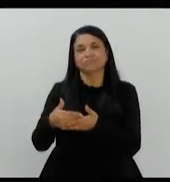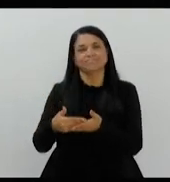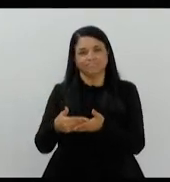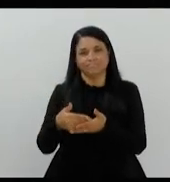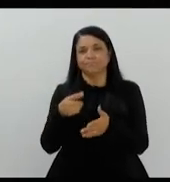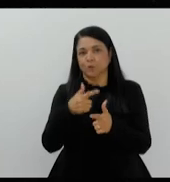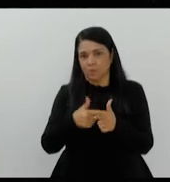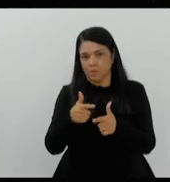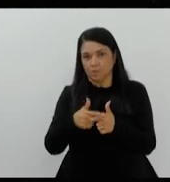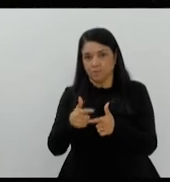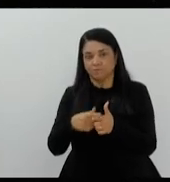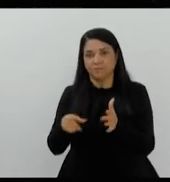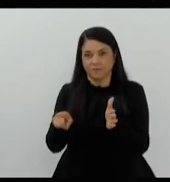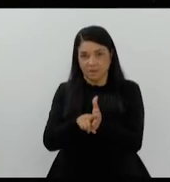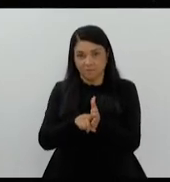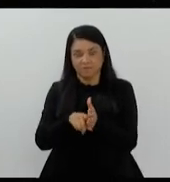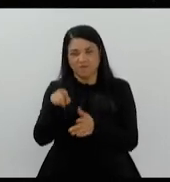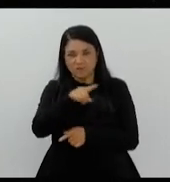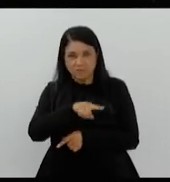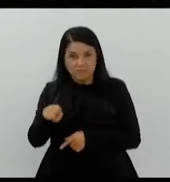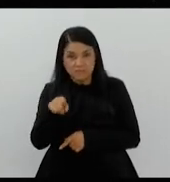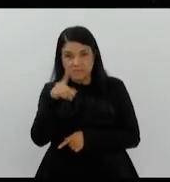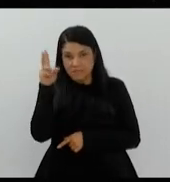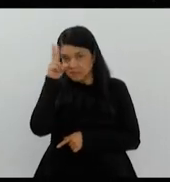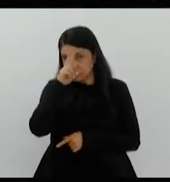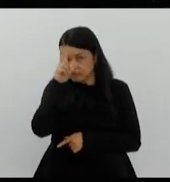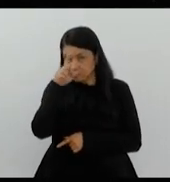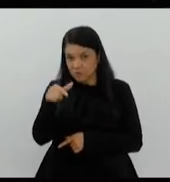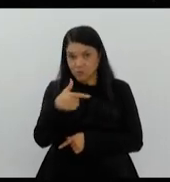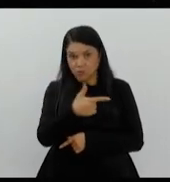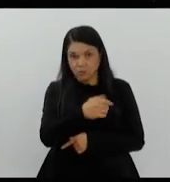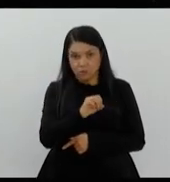Excelência, hão de se lembrar que em